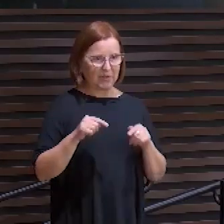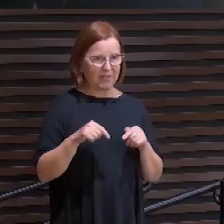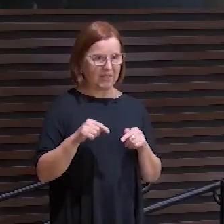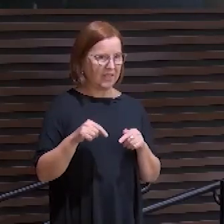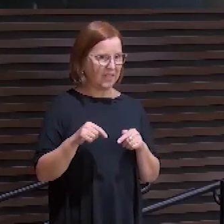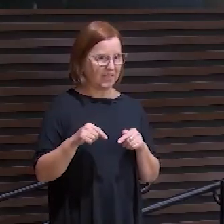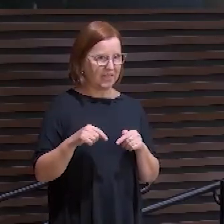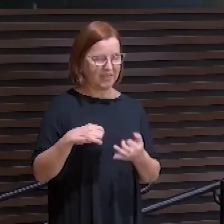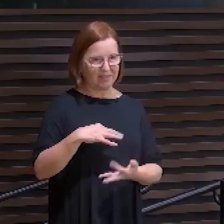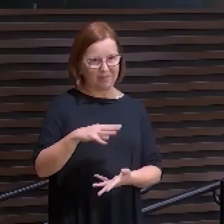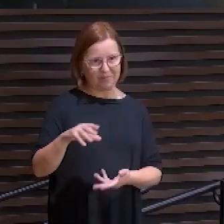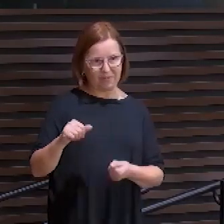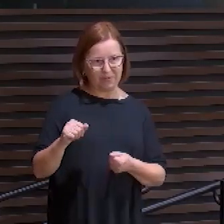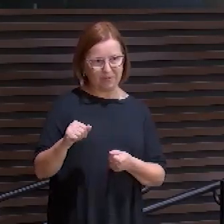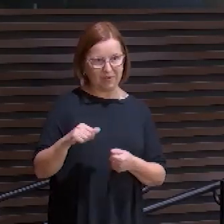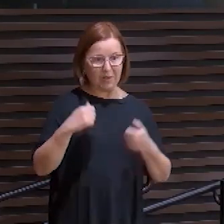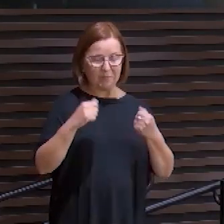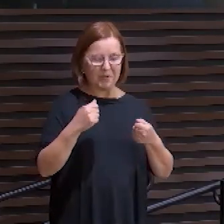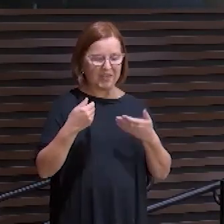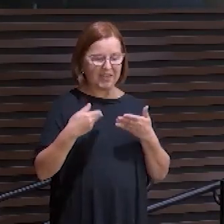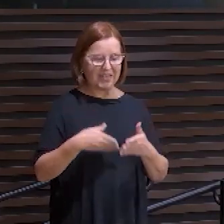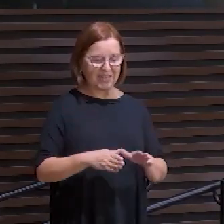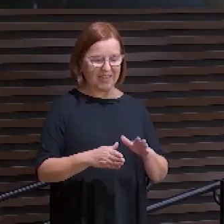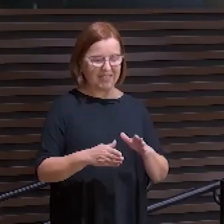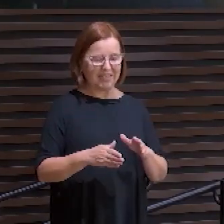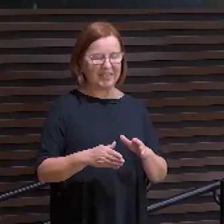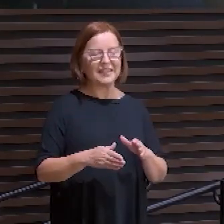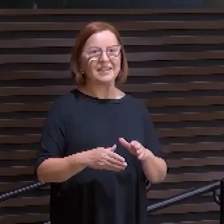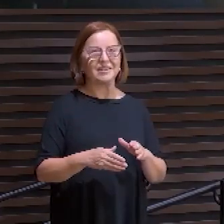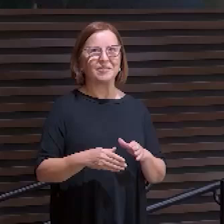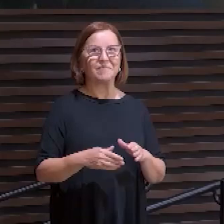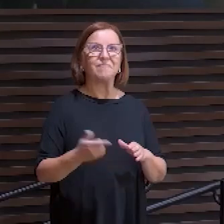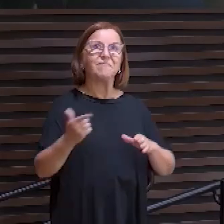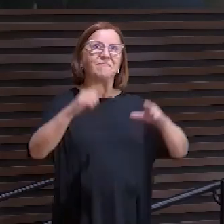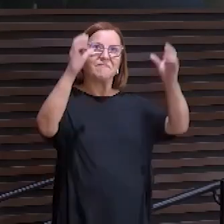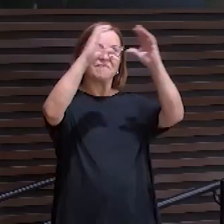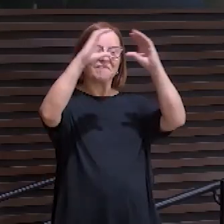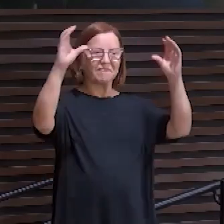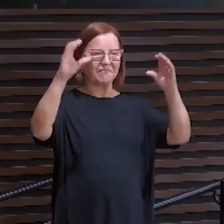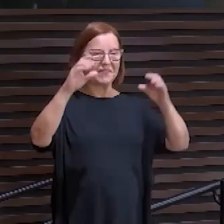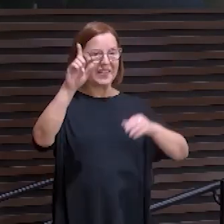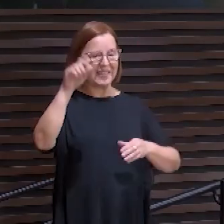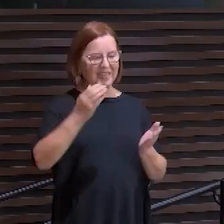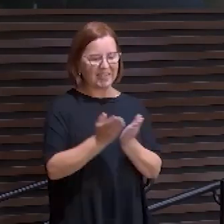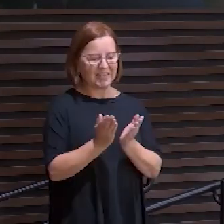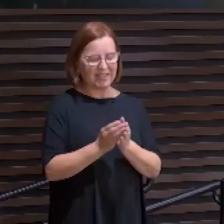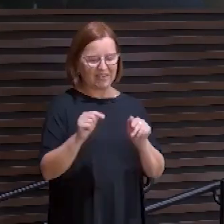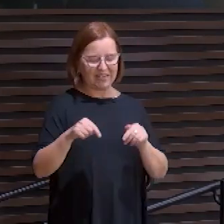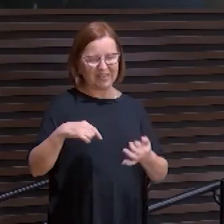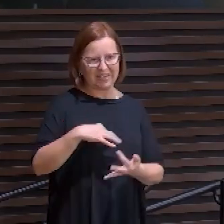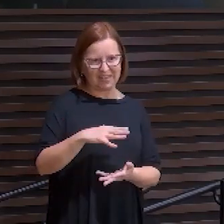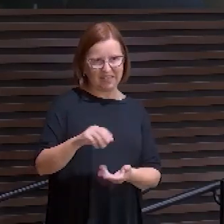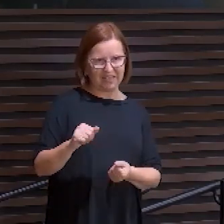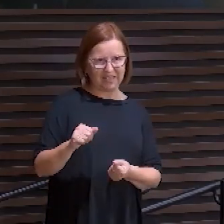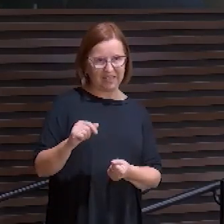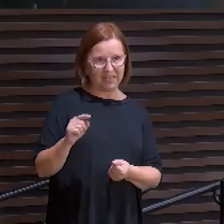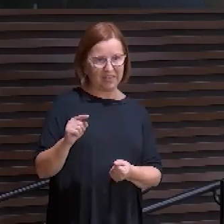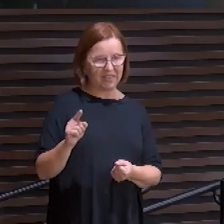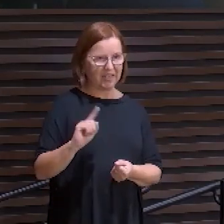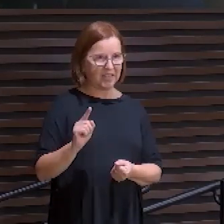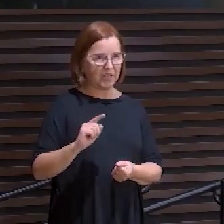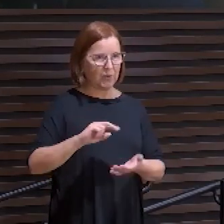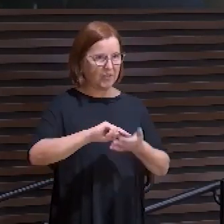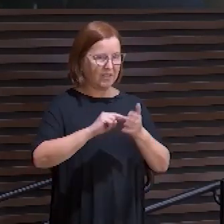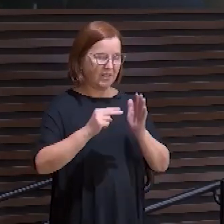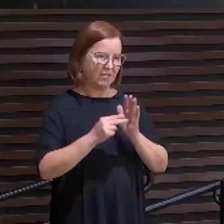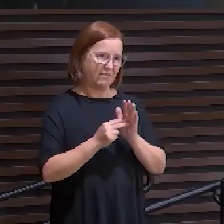aqui da terra, precisa nascer lá de cima. Ser um cristão aqui na terra não quer dizer que